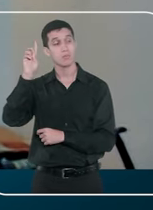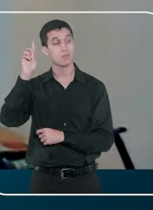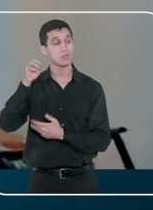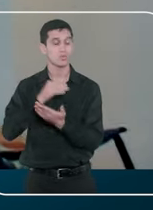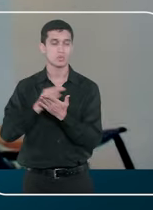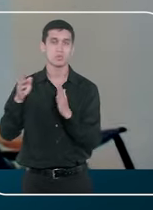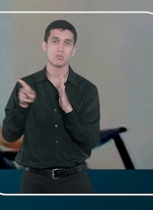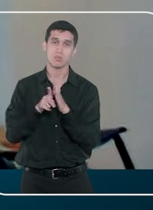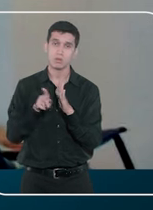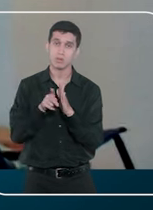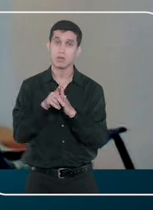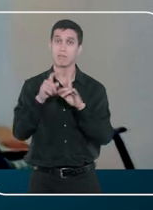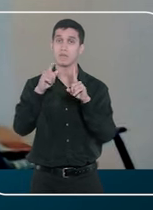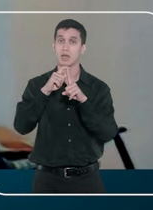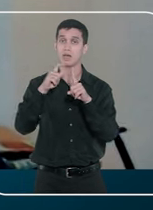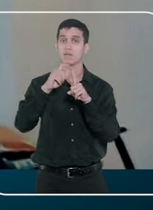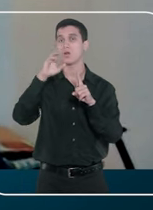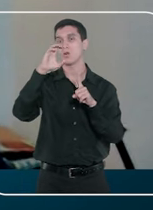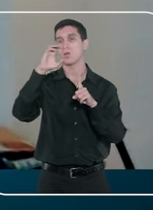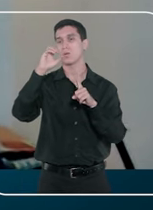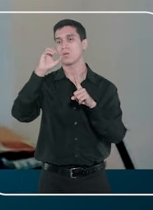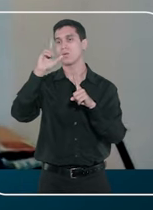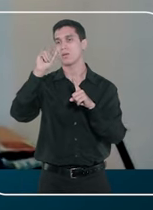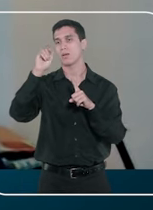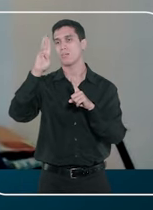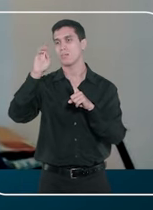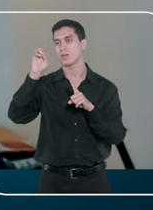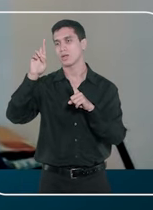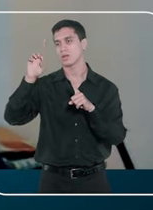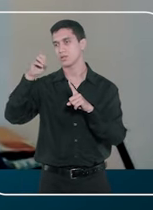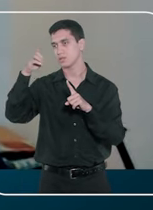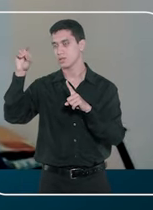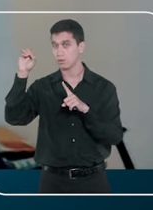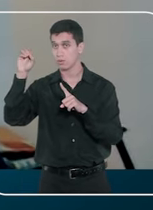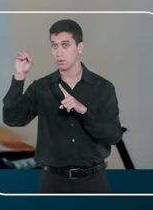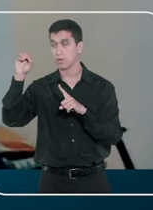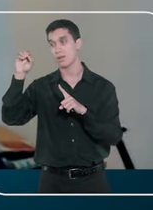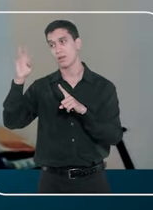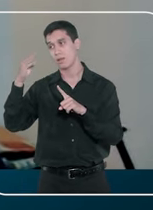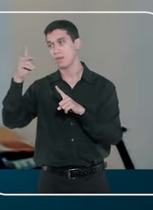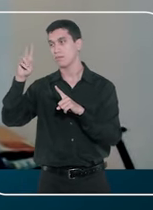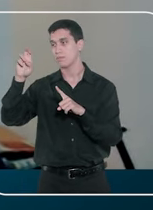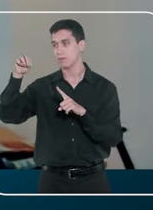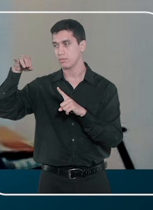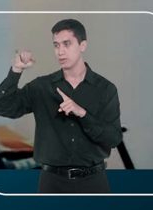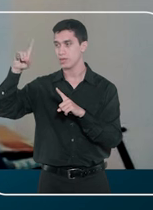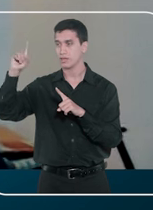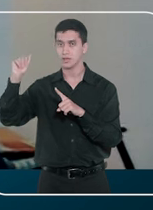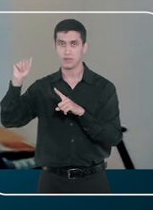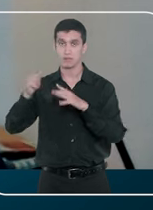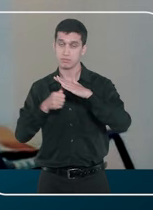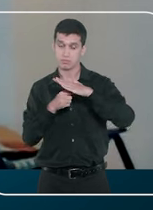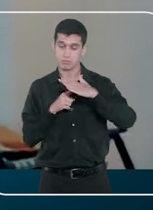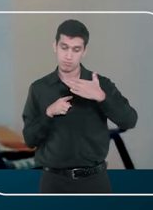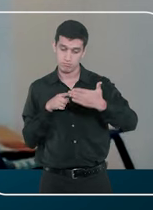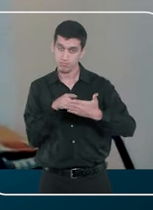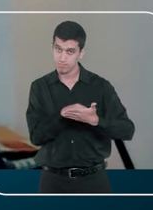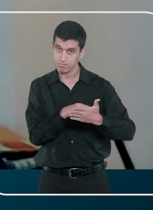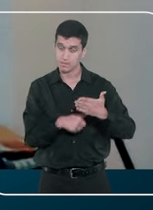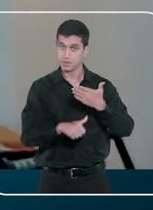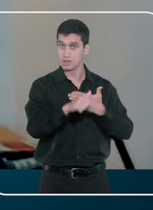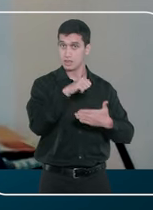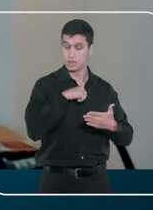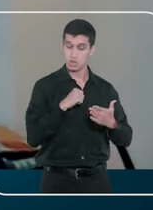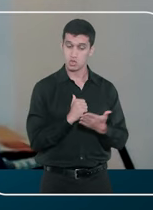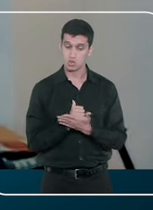expressão colaboração premiada, ela é resultado de uma inovação, vou chamar assim, trazida pela lei de 2013, justamente para tentar